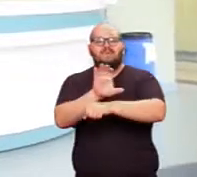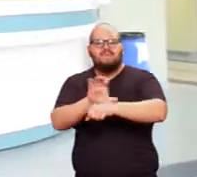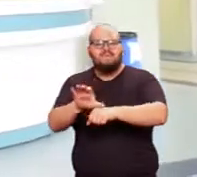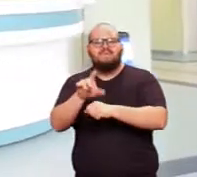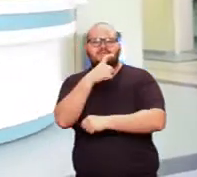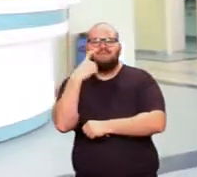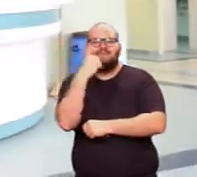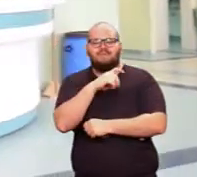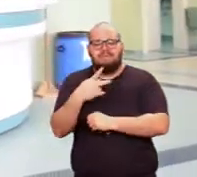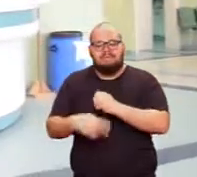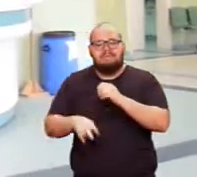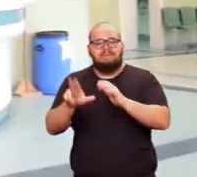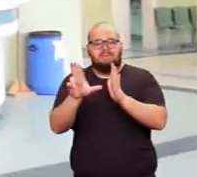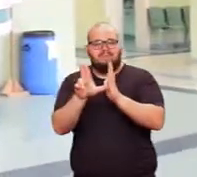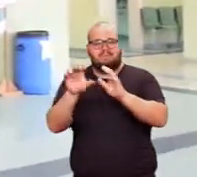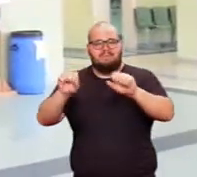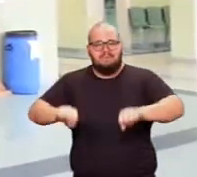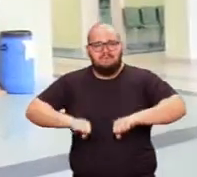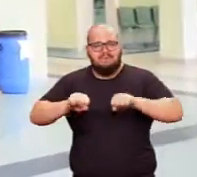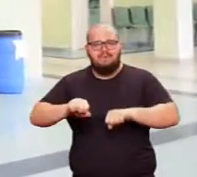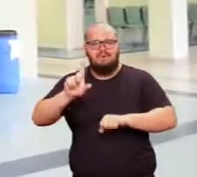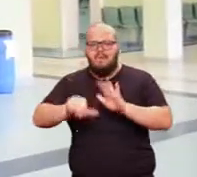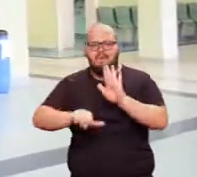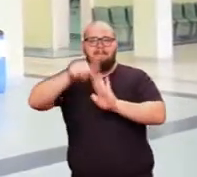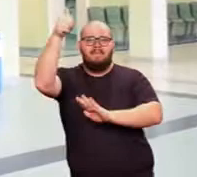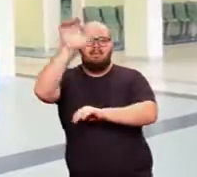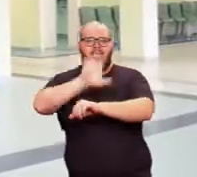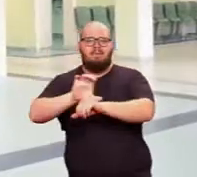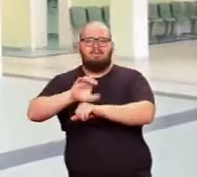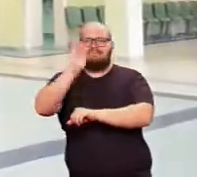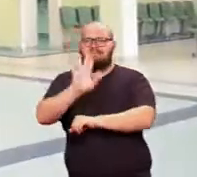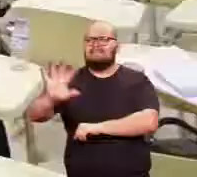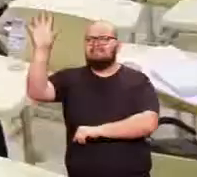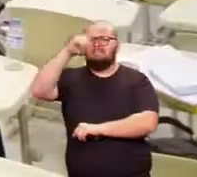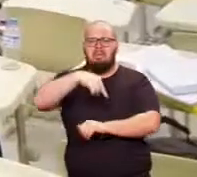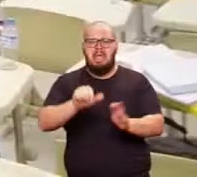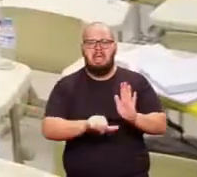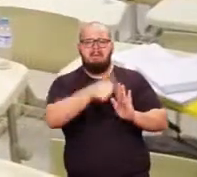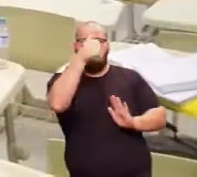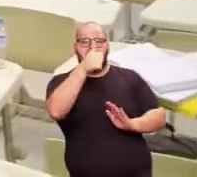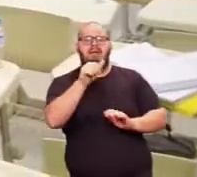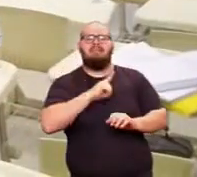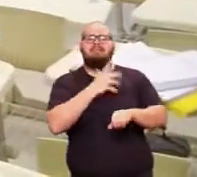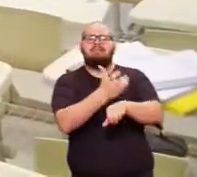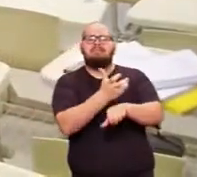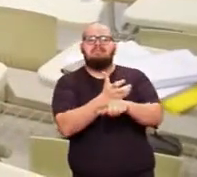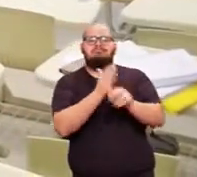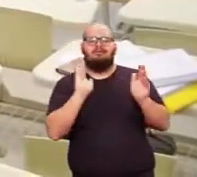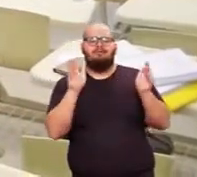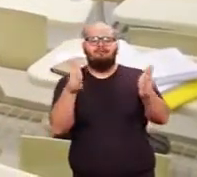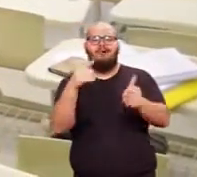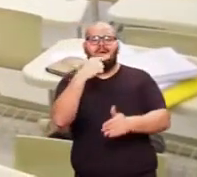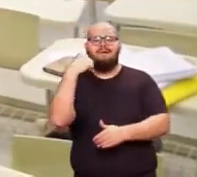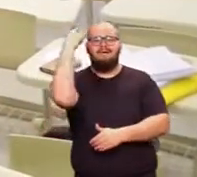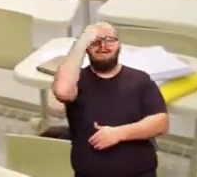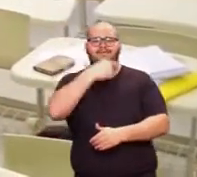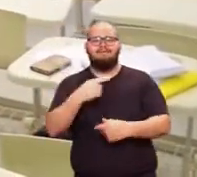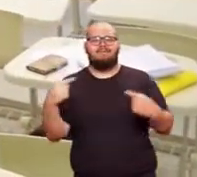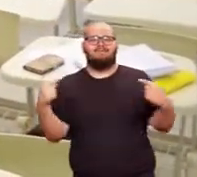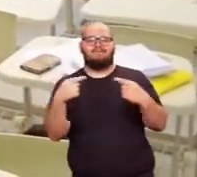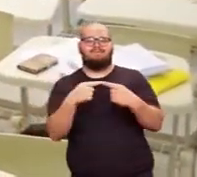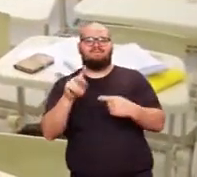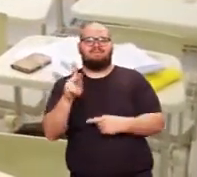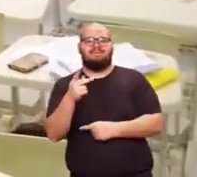O curso de odontologia da Ubra Canoas é o primeiro no Brasil a disponibilizar uma disciplina voltada à harmonização